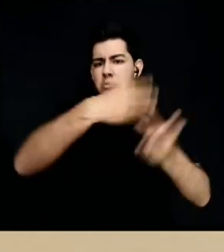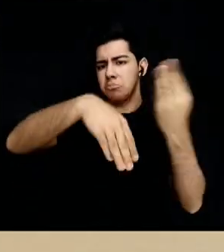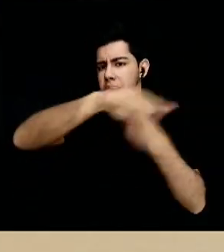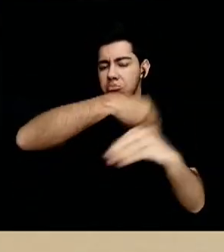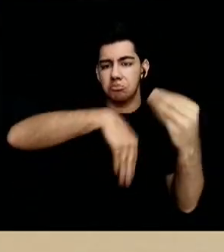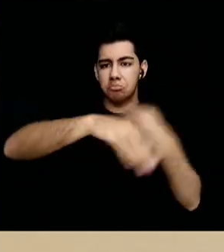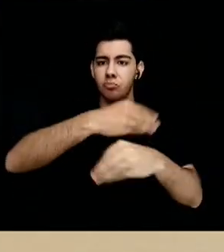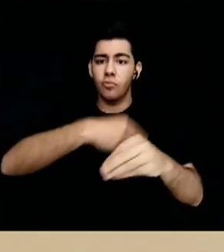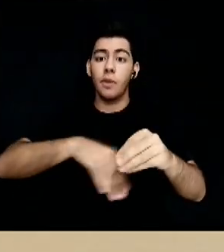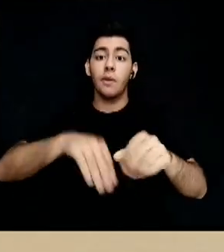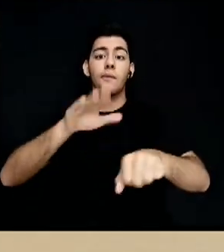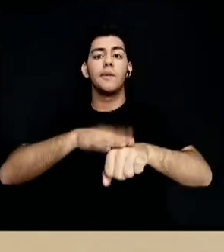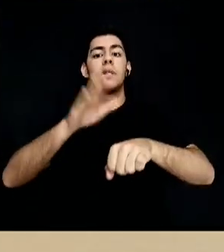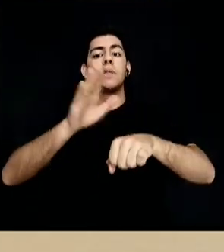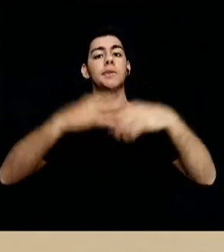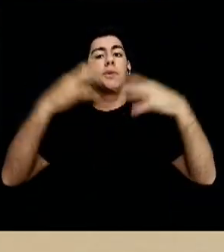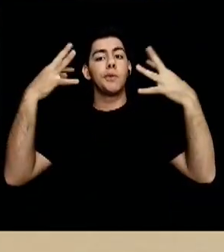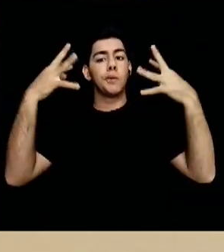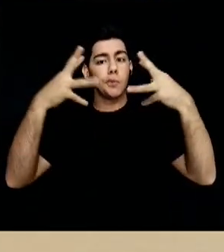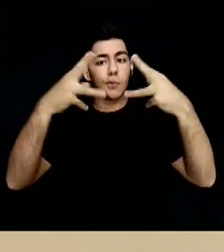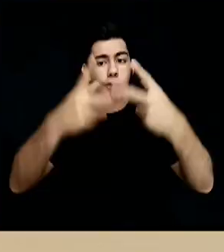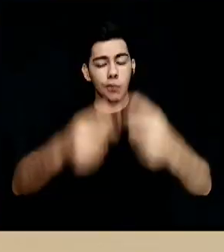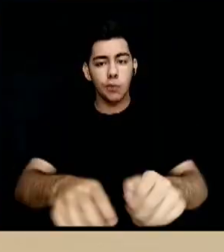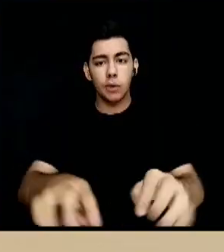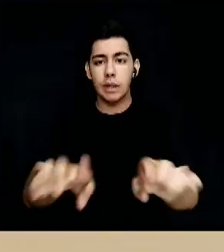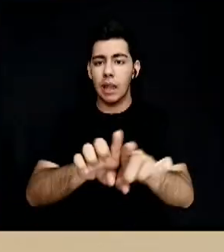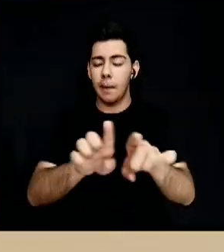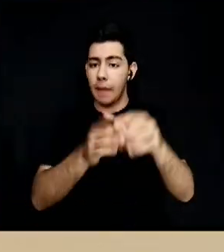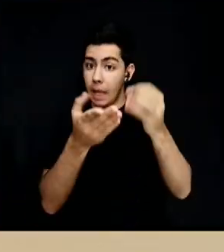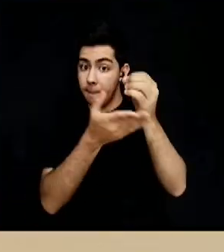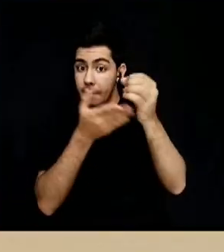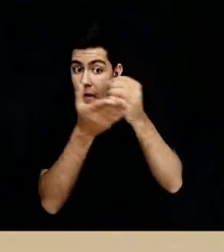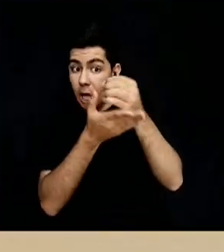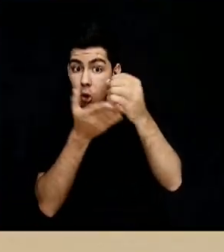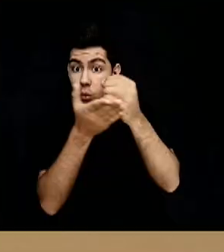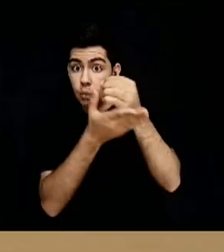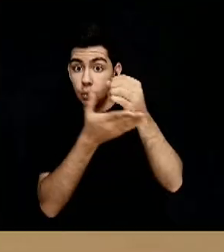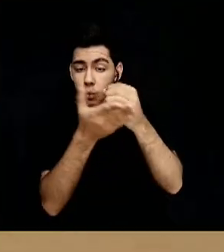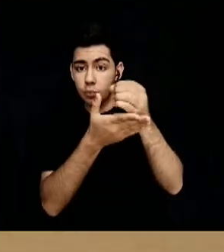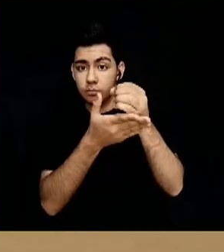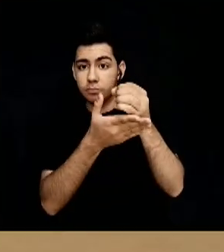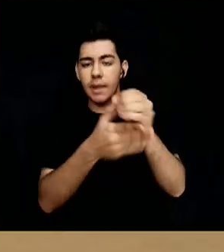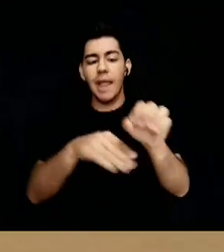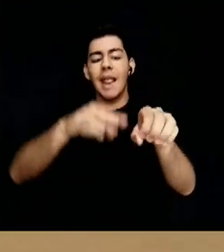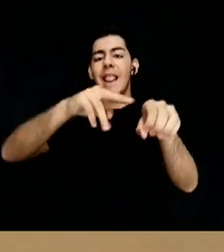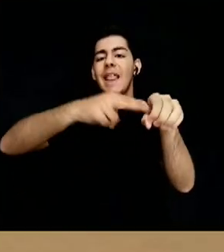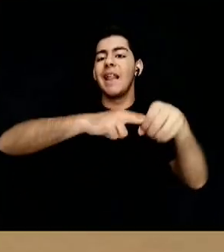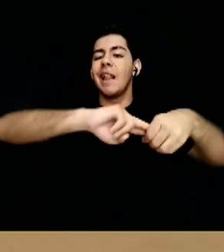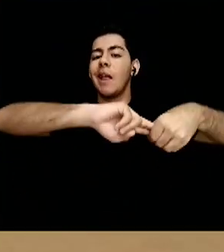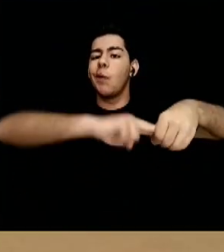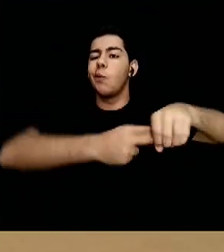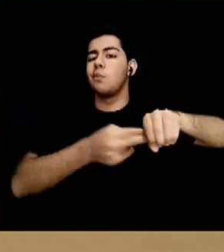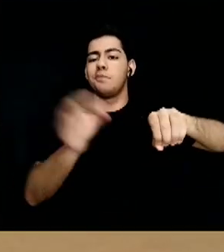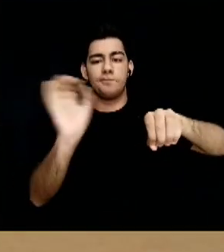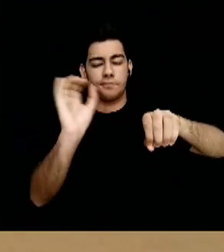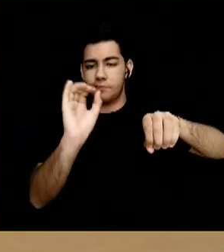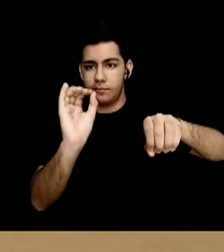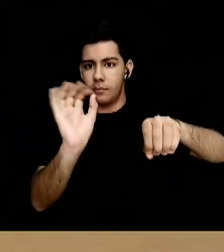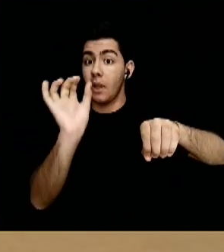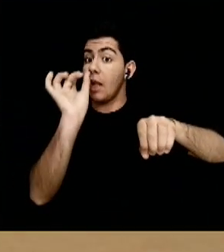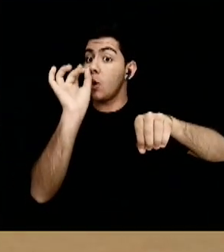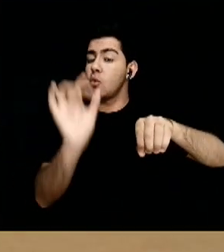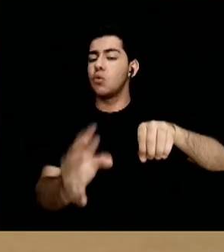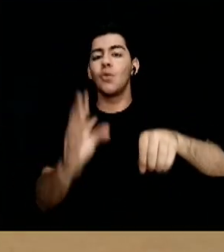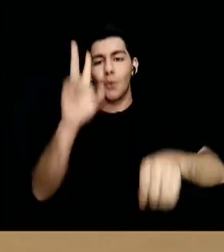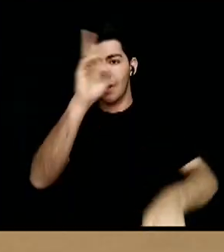tá? Inclusive na parte de baixo. A parte de dentro eu não pintei, eu só passei a base seladora e eu fiz um